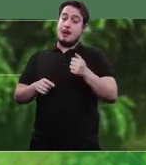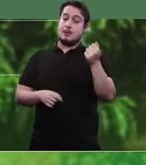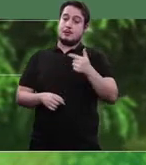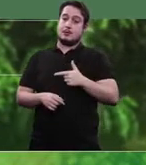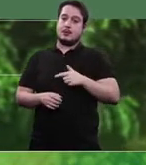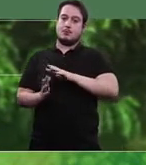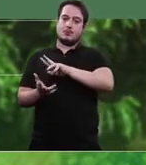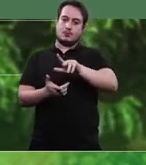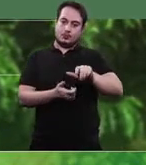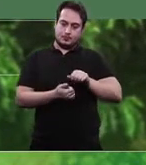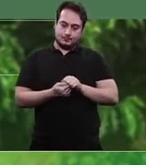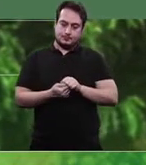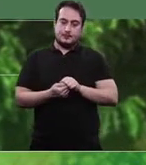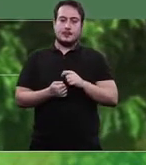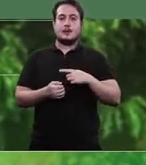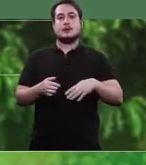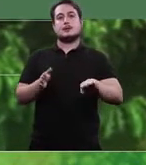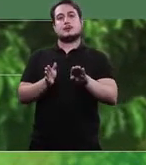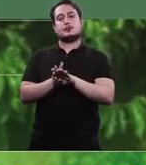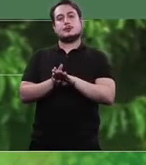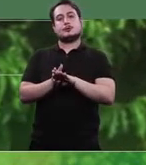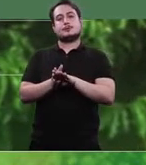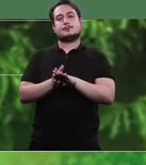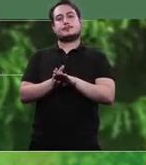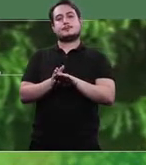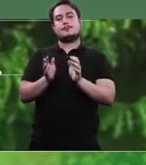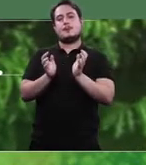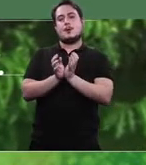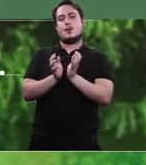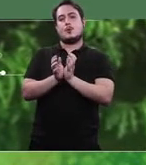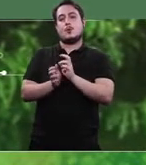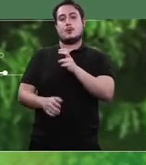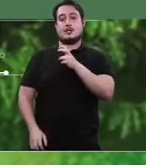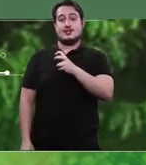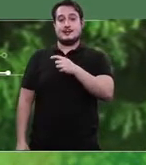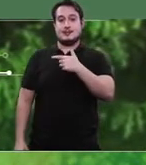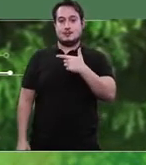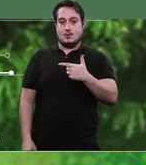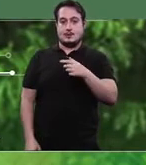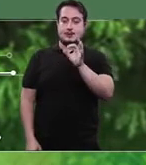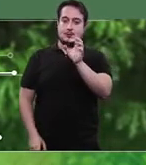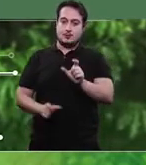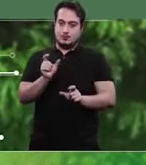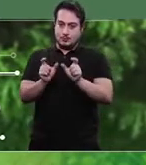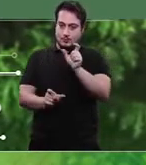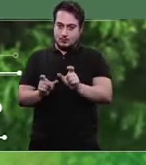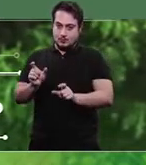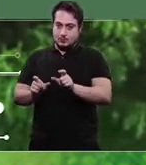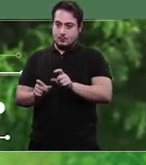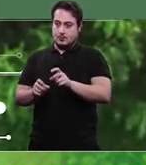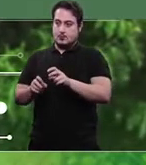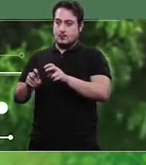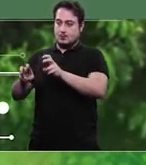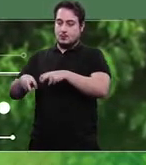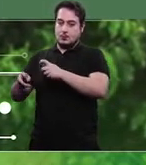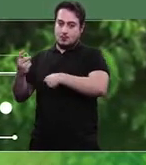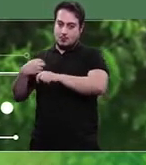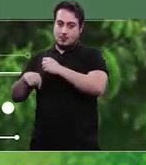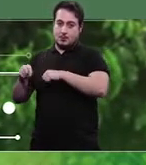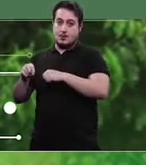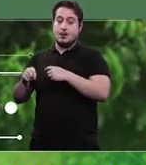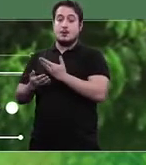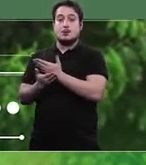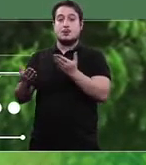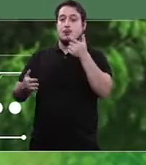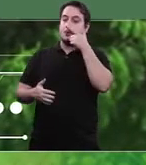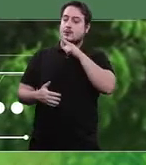média mundial. Então, a gente chegou ali a um conjunto de 52 produtos do agronegócio, em que nós